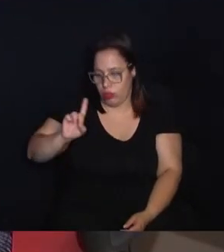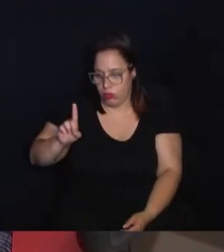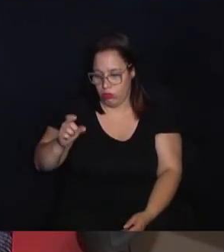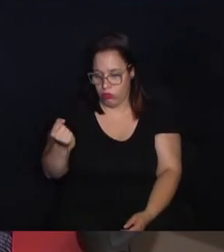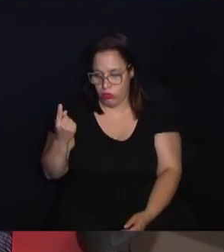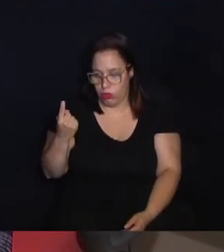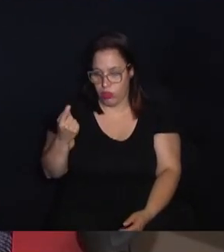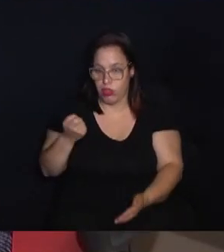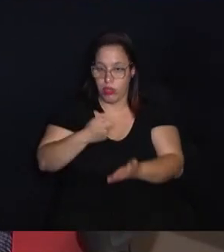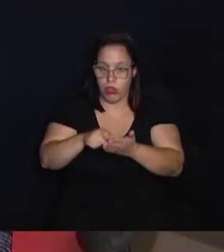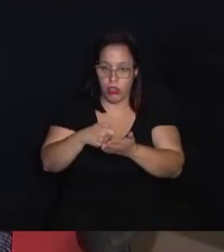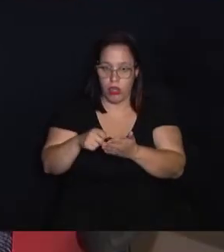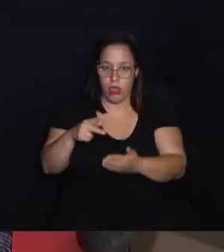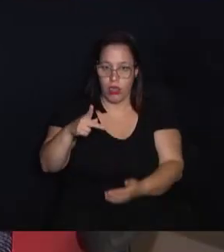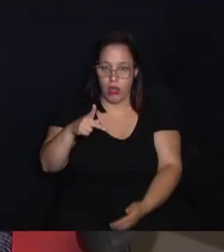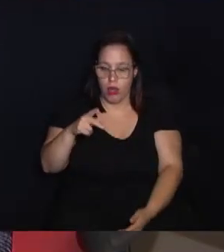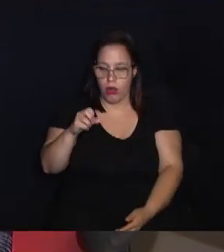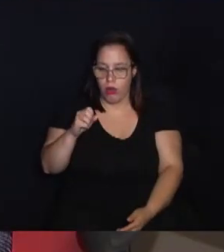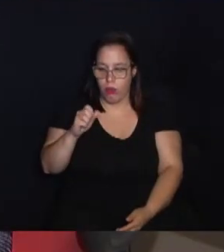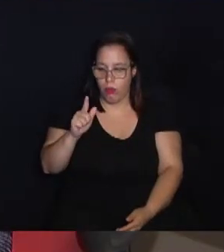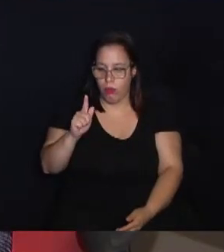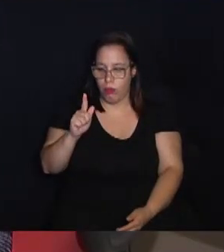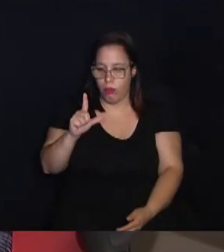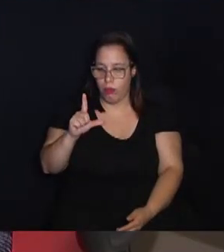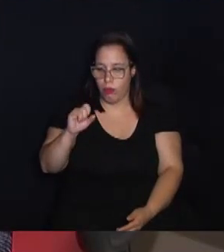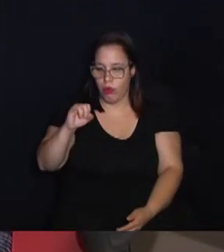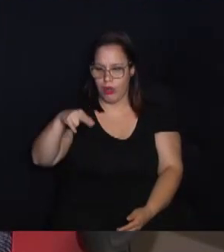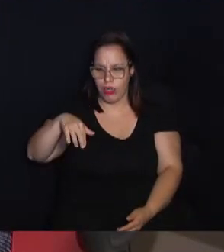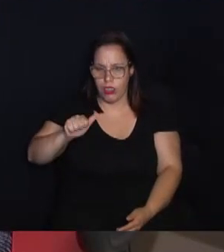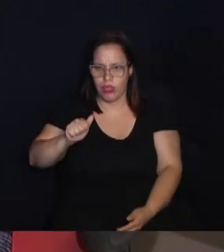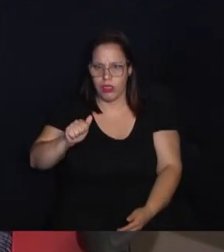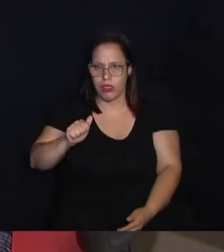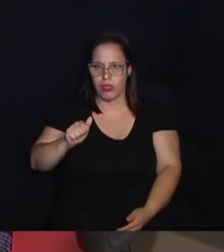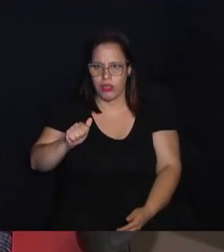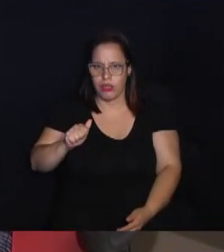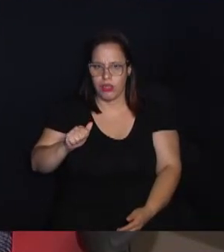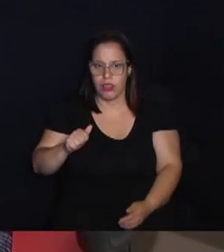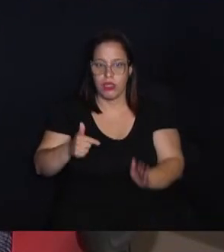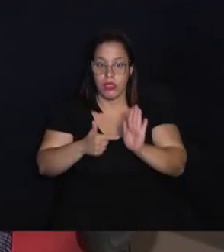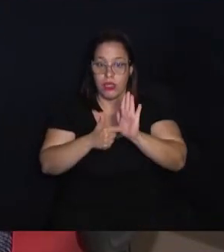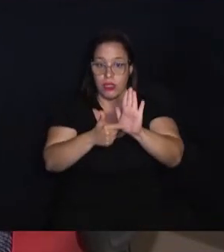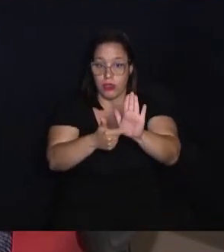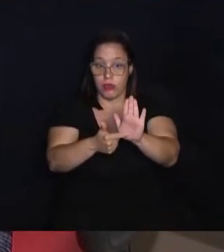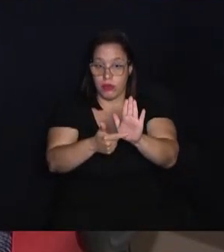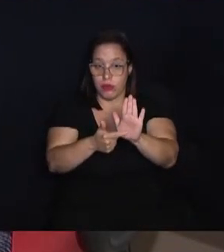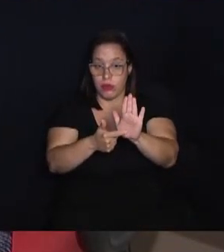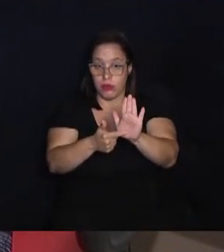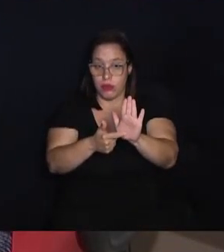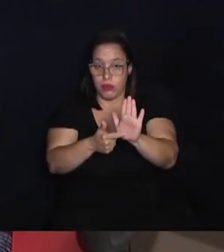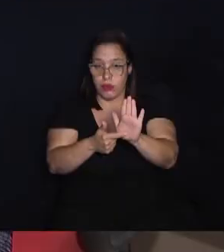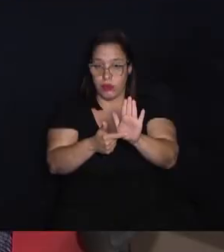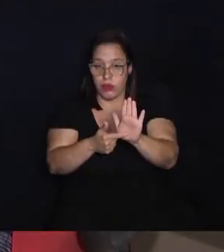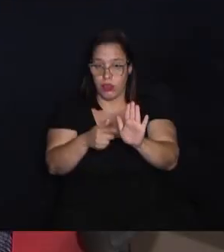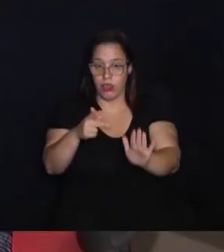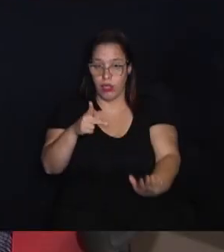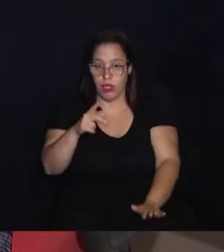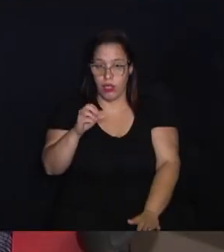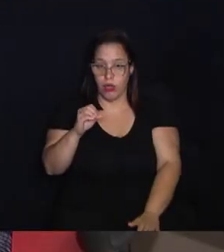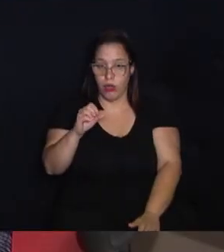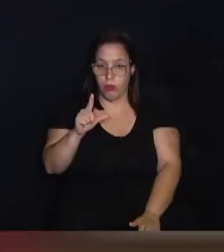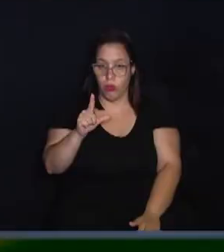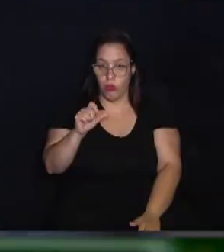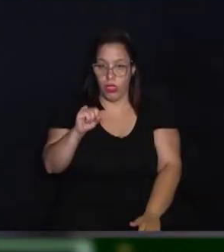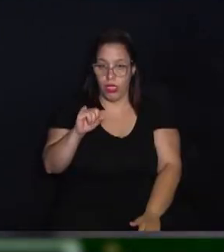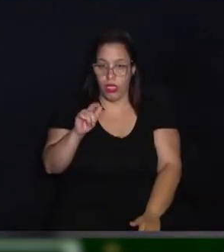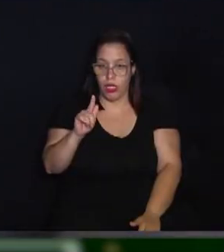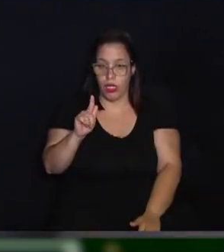Temos autores como a Paulina Chiziane, por exemplo, Niket, uma história de poligamia que já teve em leituras de